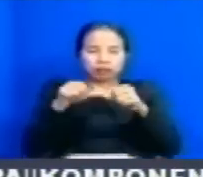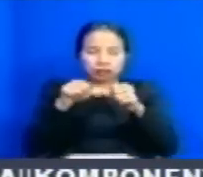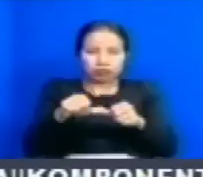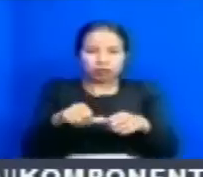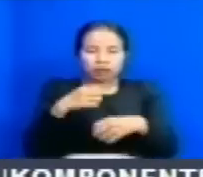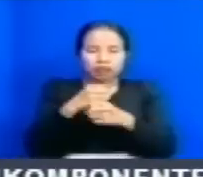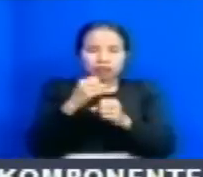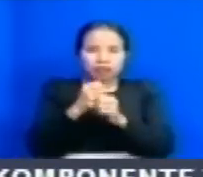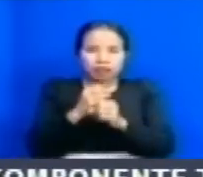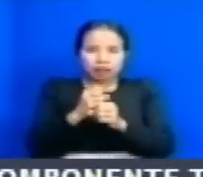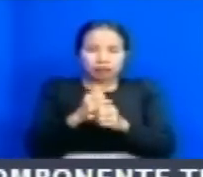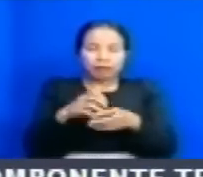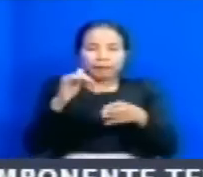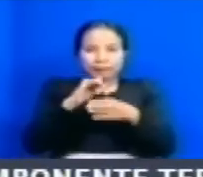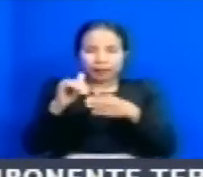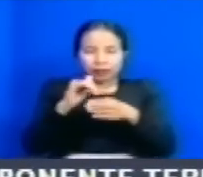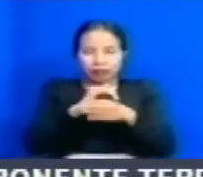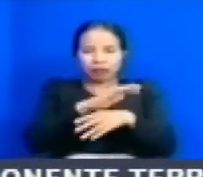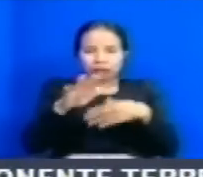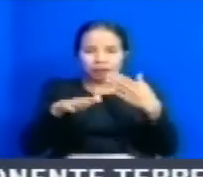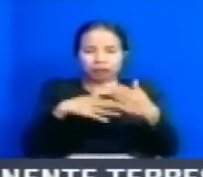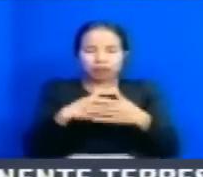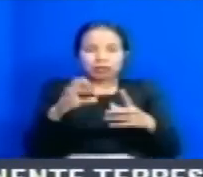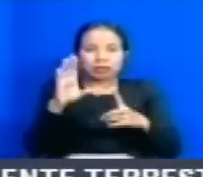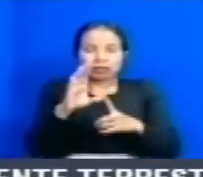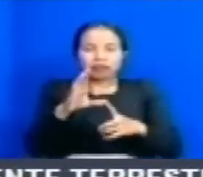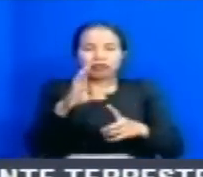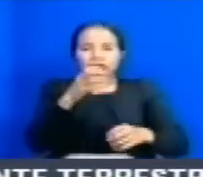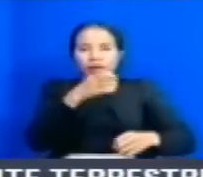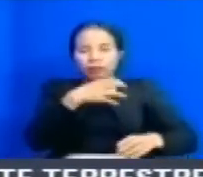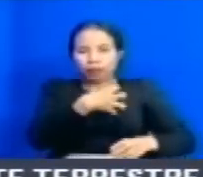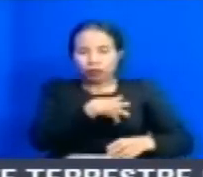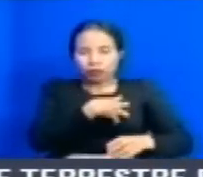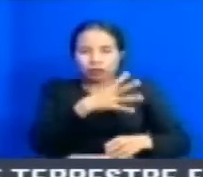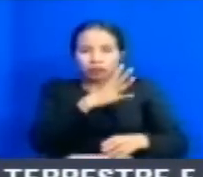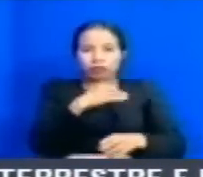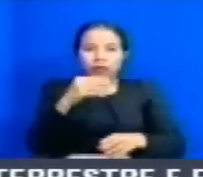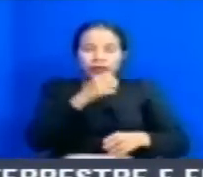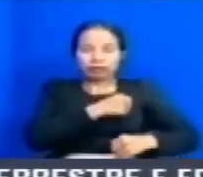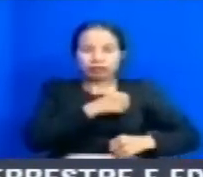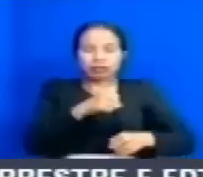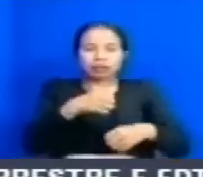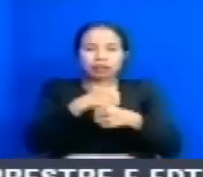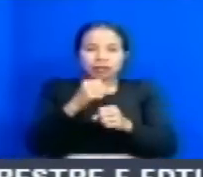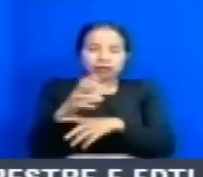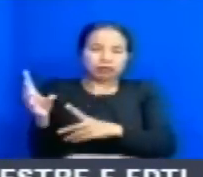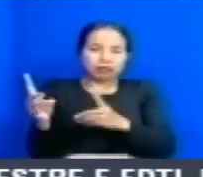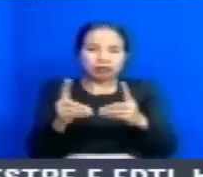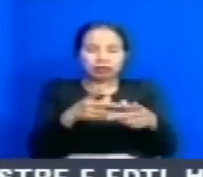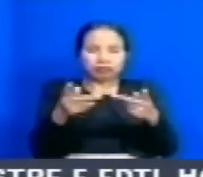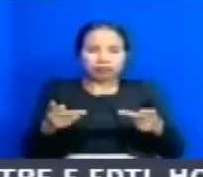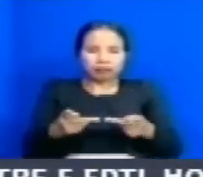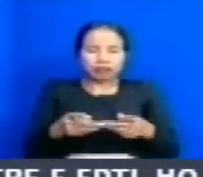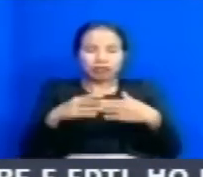mos lao, o tática selvi nebe maka komando rua nina se implementa hia terreno. Enquanto, líder